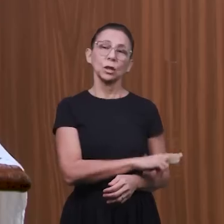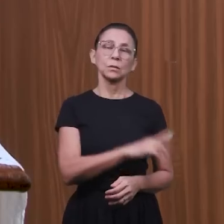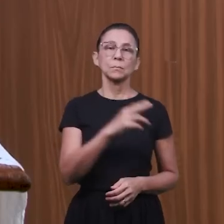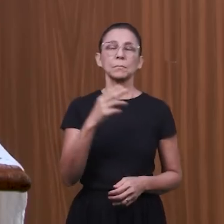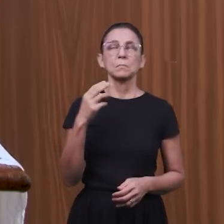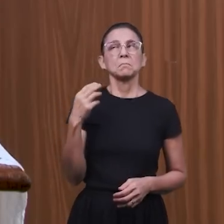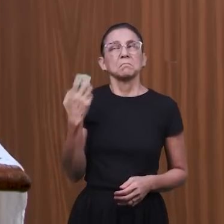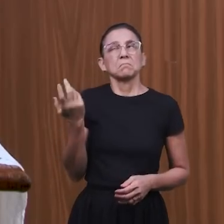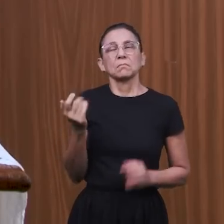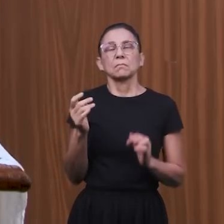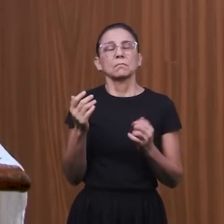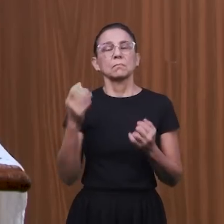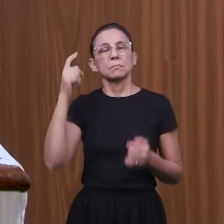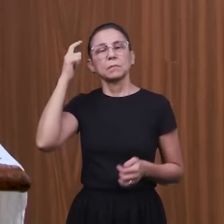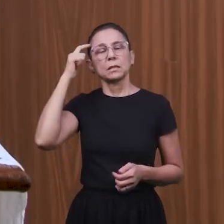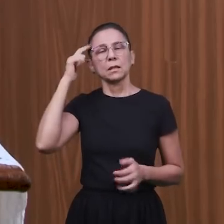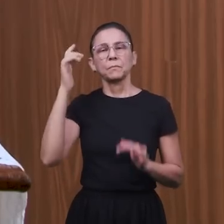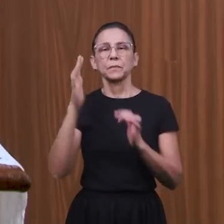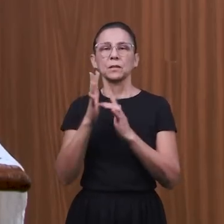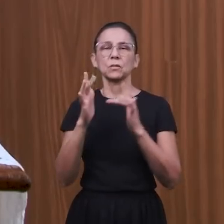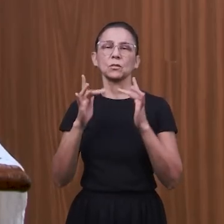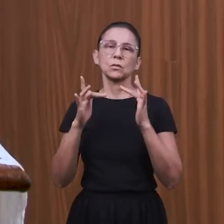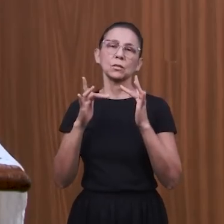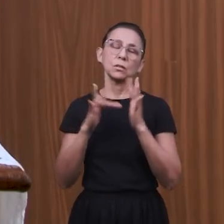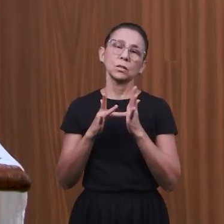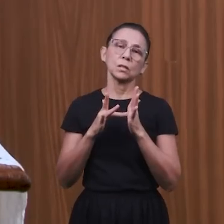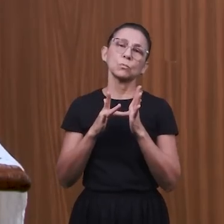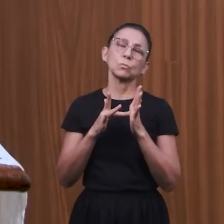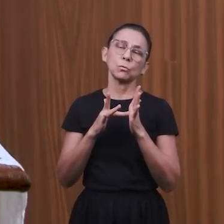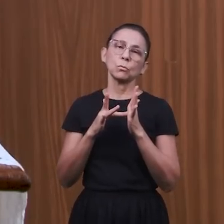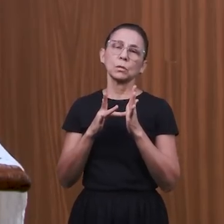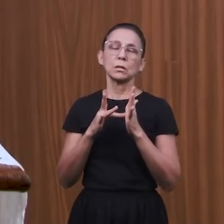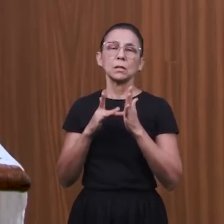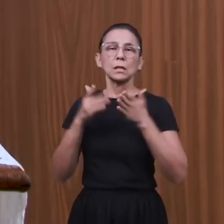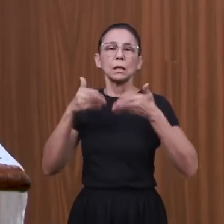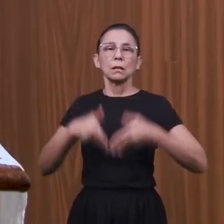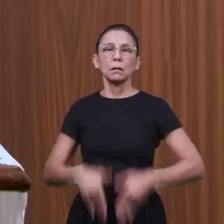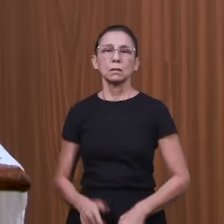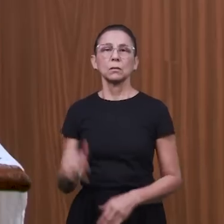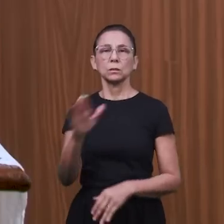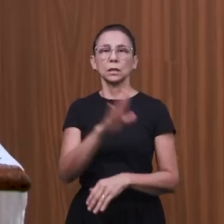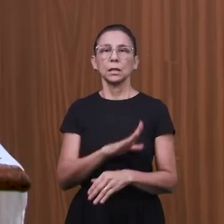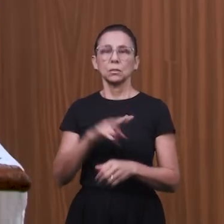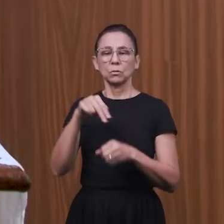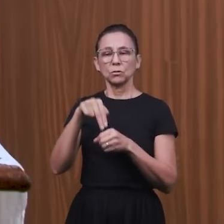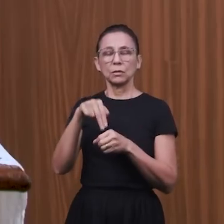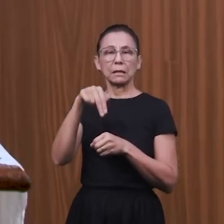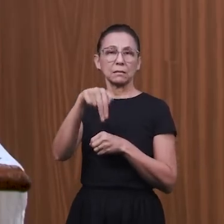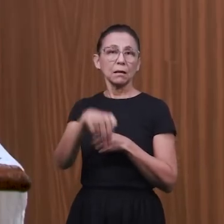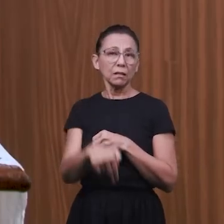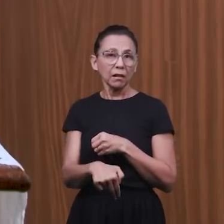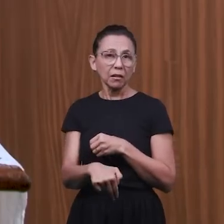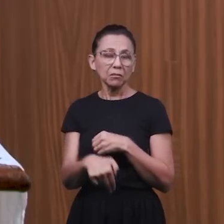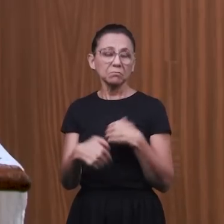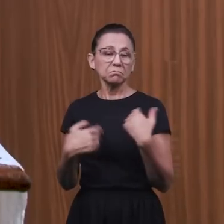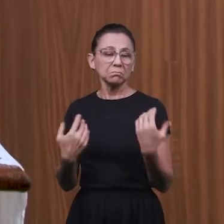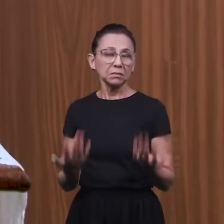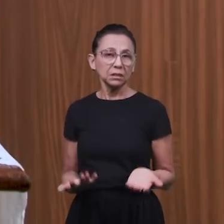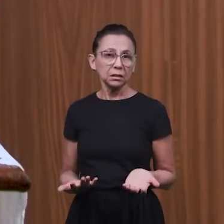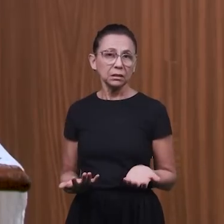e que estava ali nas cercanias, que já havia começado a realizar sinais e maravilhas e prodígios que os